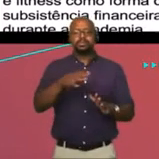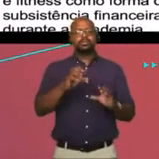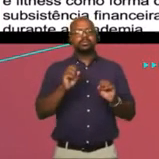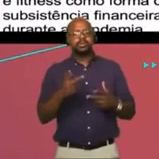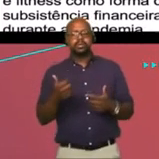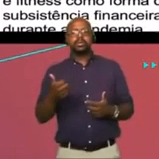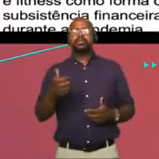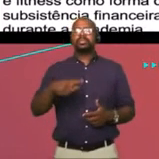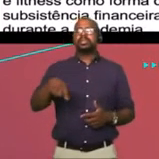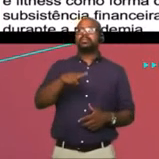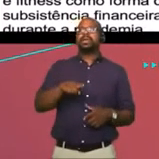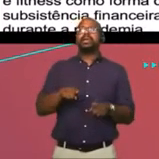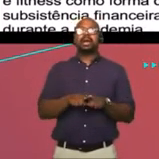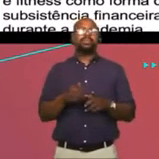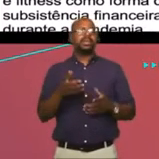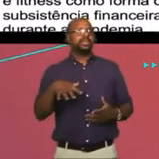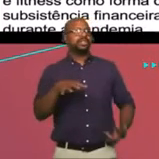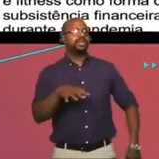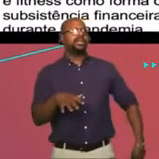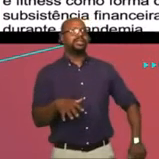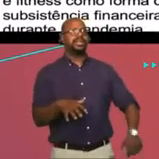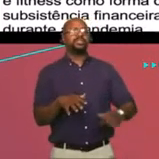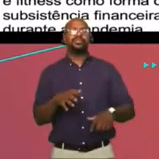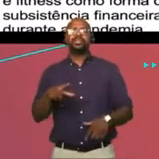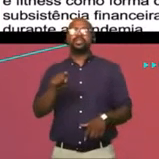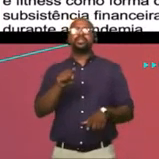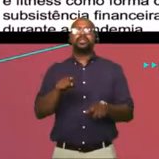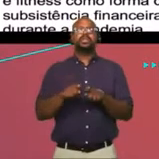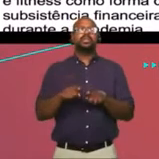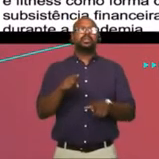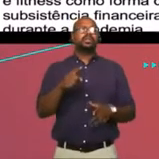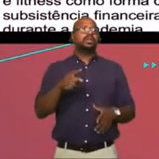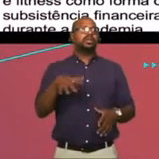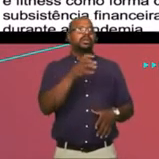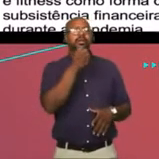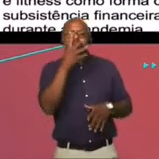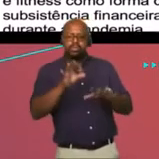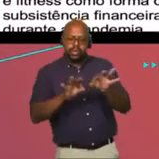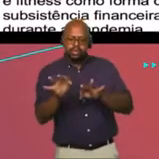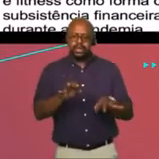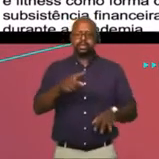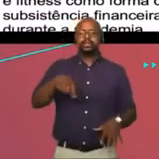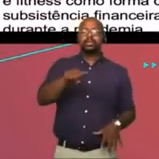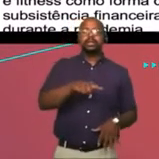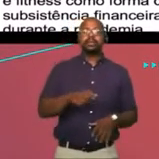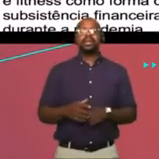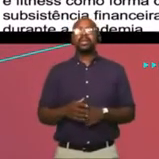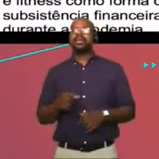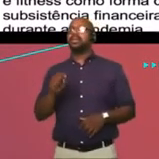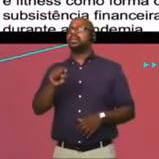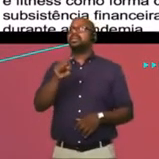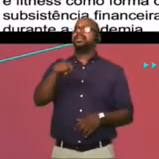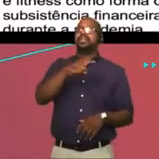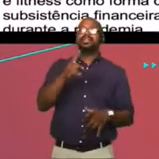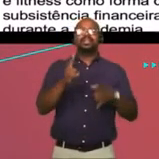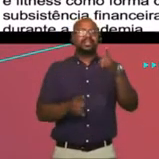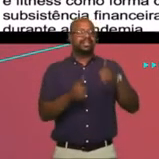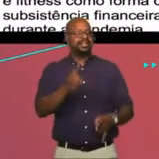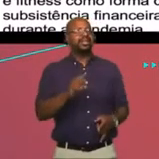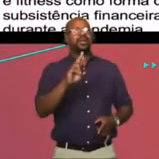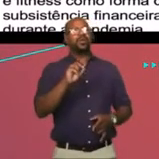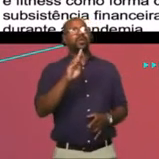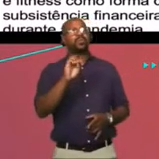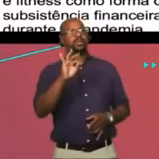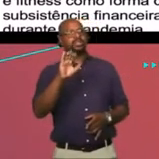São cada vez mais comuns eu fiz o olho essa esse mano uma operação de hiperplasia de próstata robô robótica